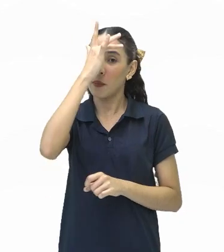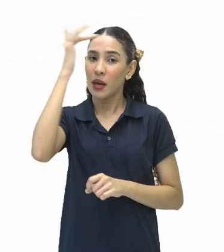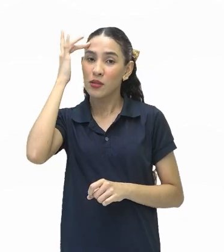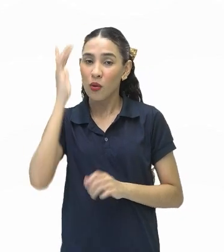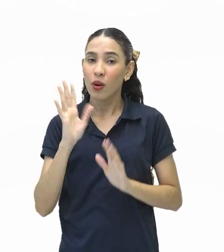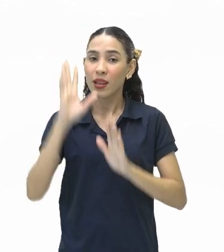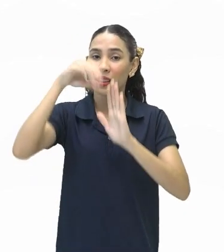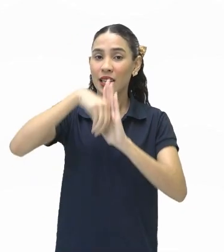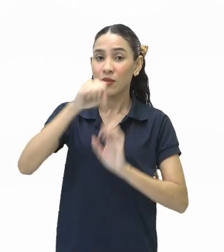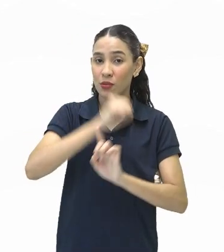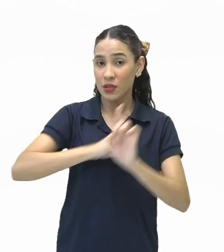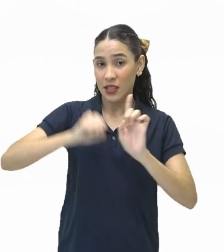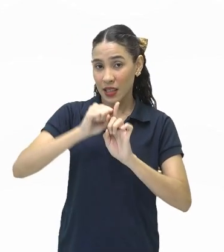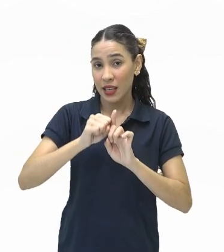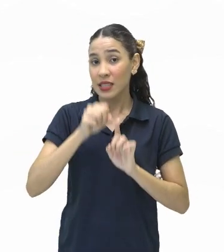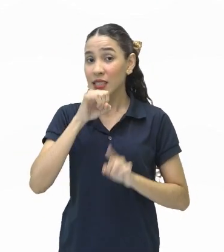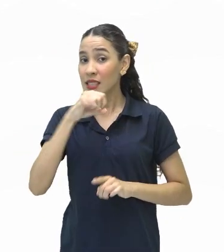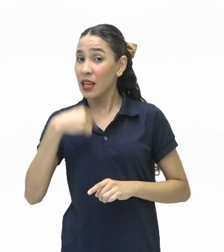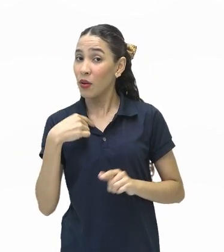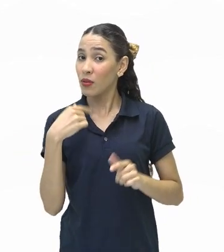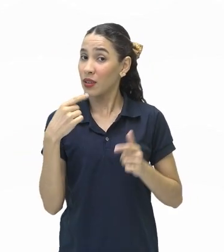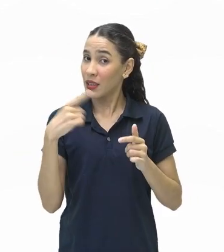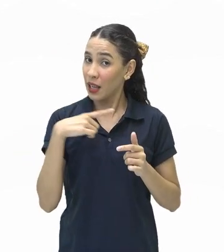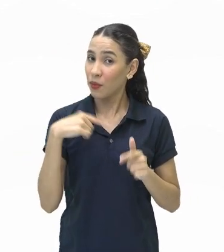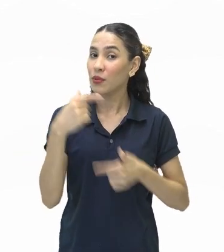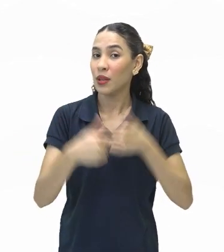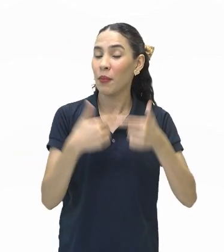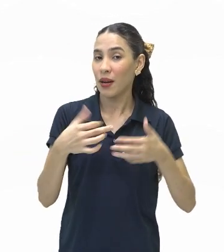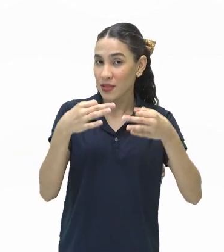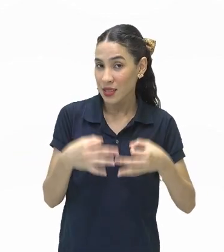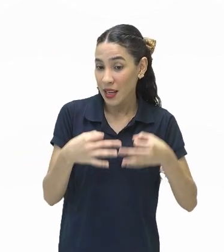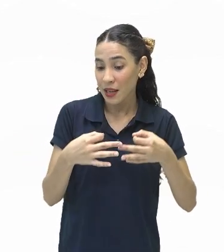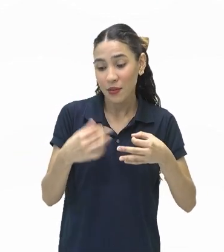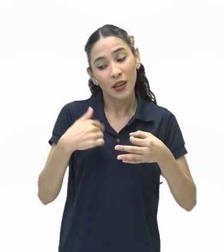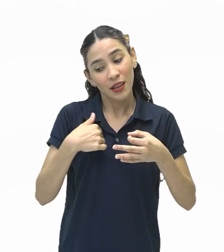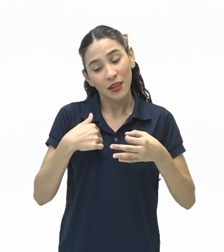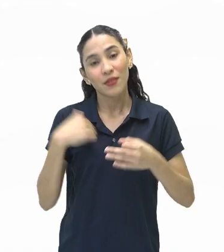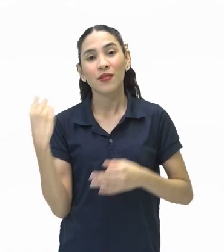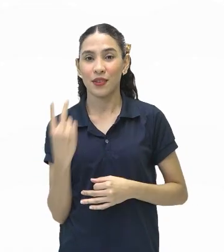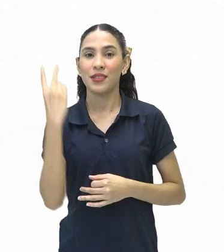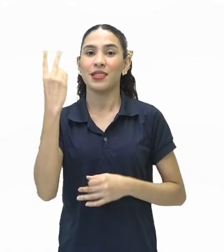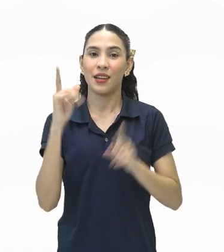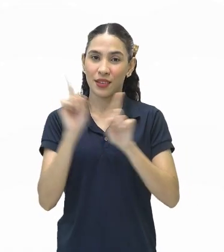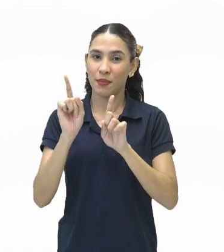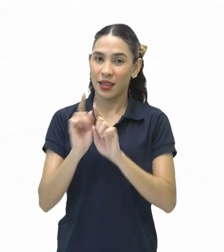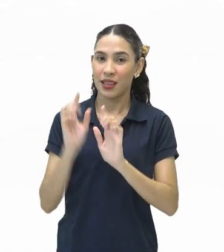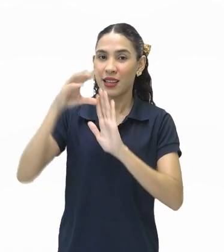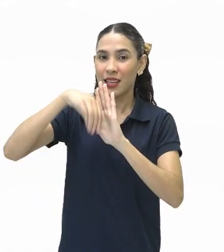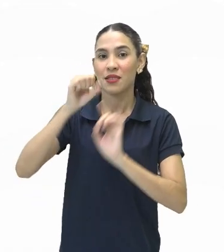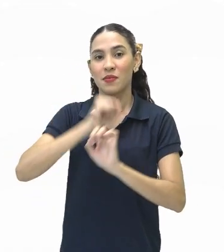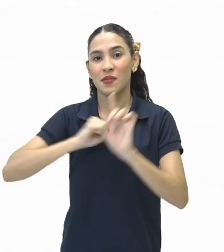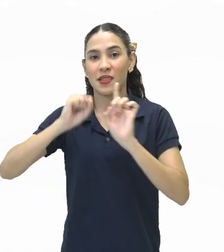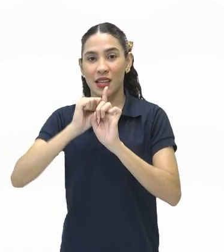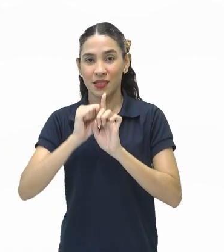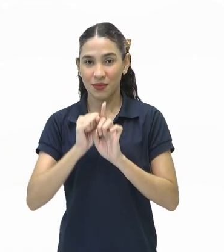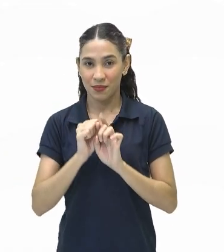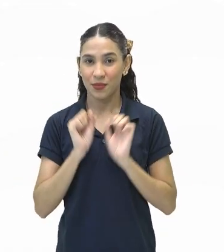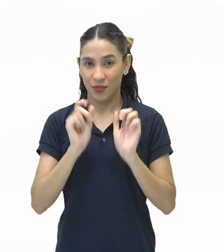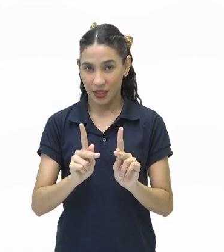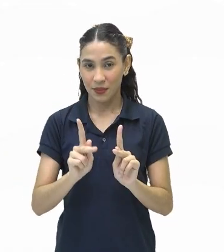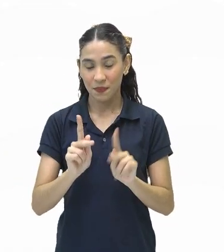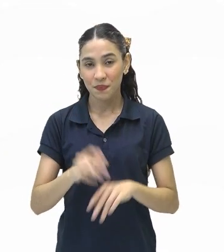na sociedade. Se eu tenho um trabalho digno, né, eu sou valorizado também dentro dessa sociedade aí.